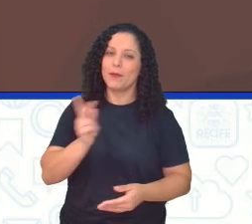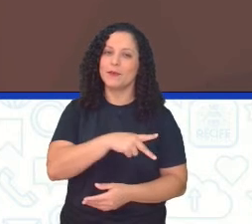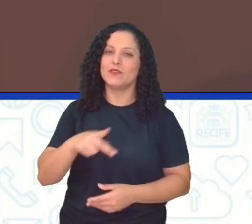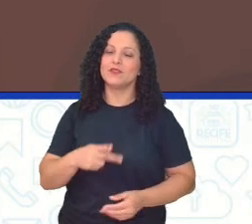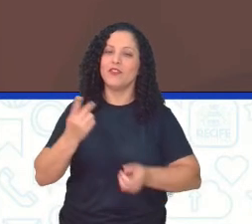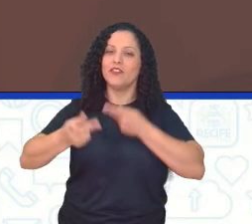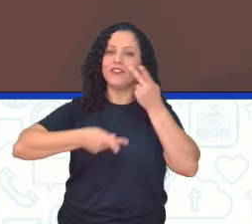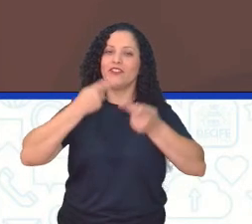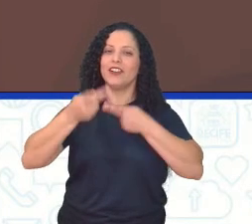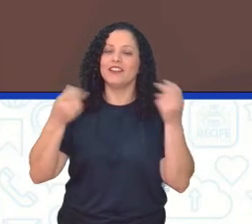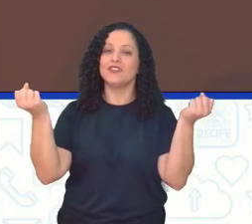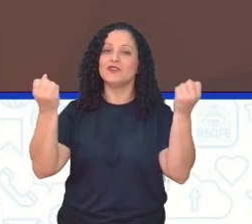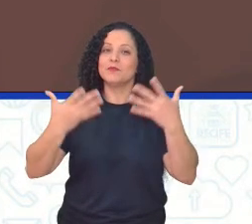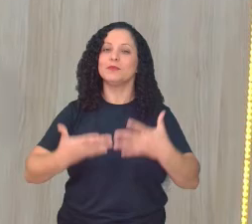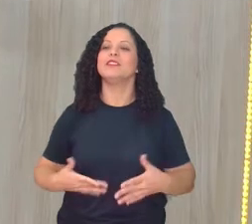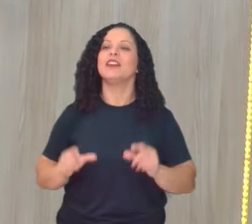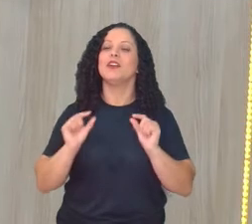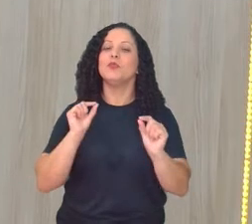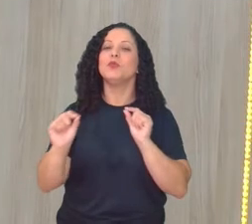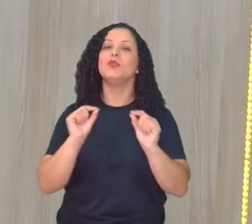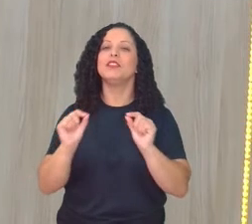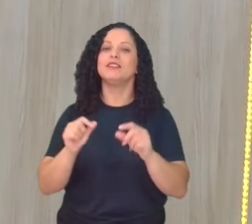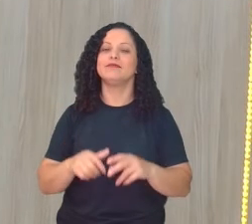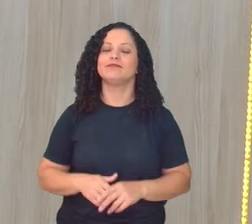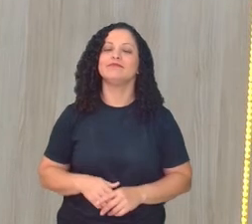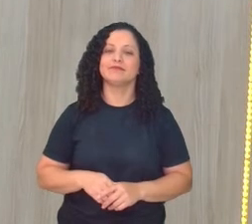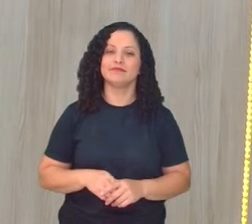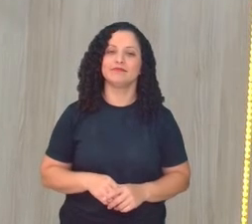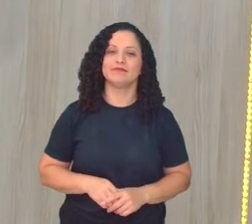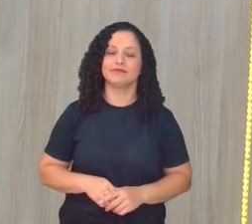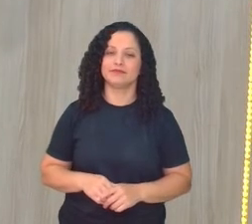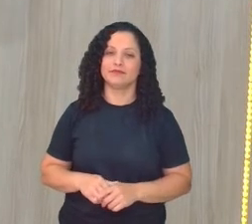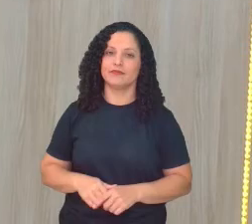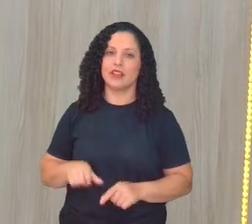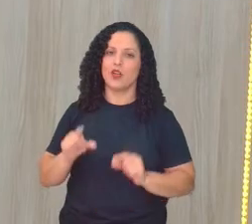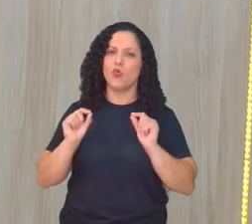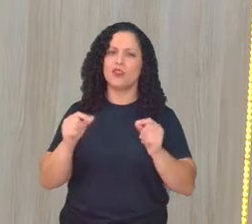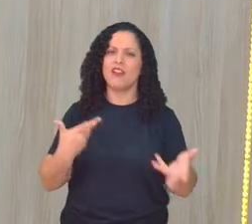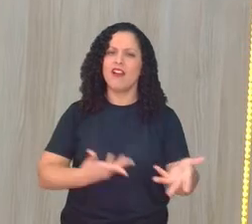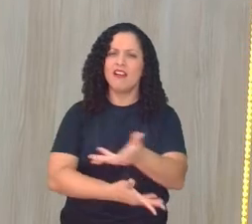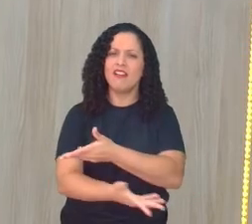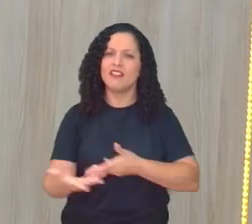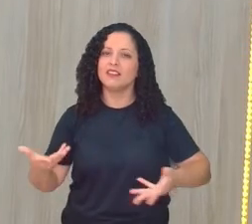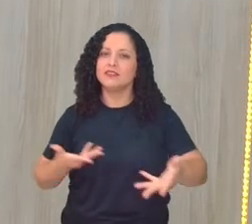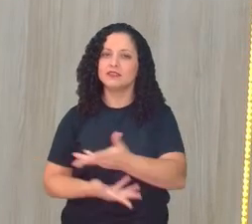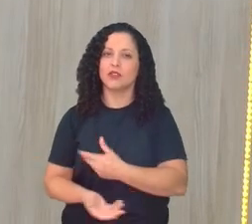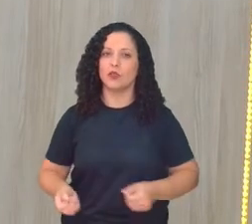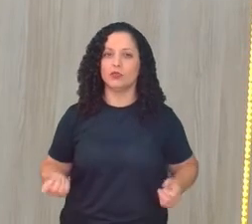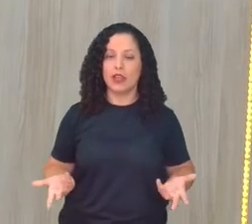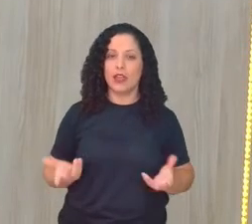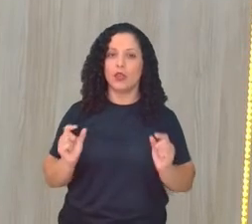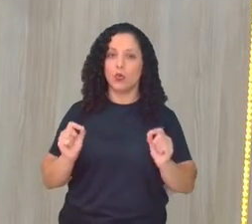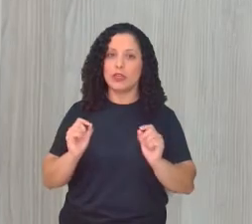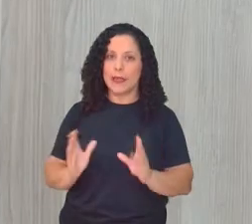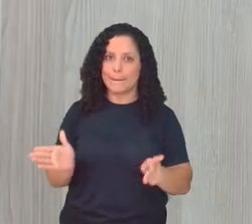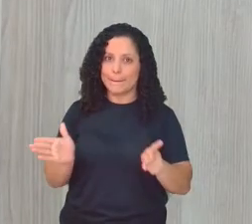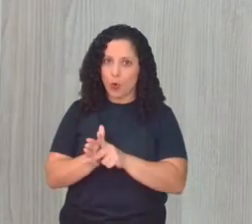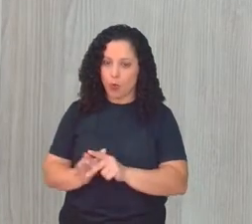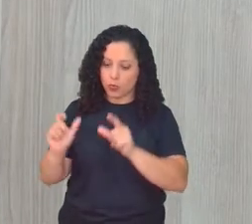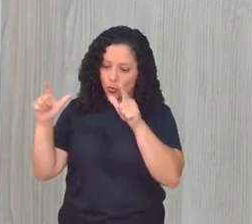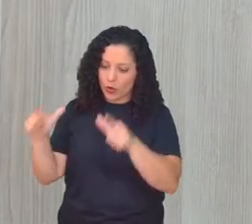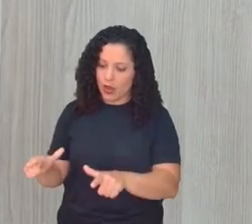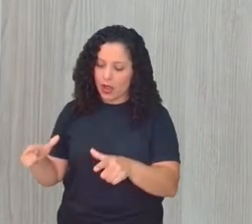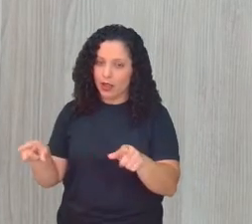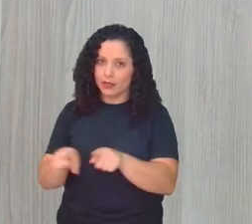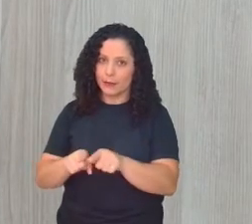aí, para a gente já o estar que se eu encaminhando para o acho. final. Fale aí para os nossos alunos essa relação entre o Sim. local e o global. Ah, Para eles sim. perceberem isso a